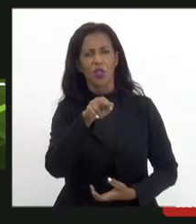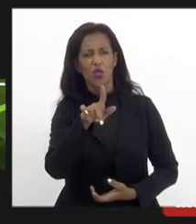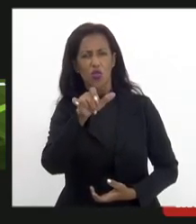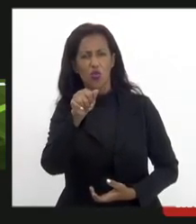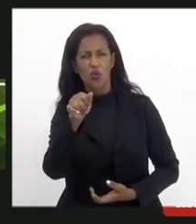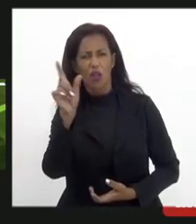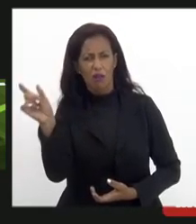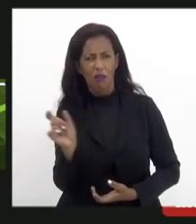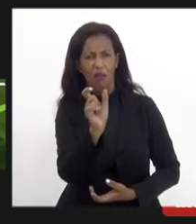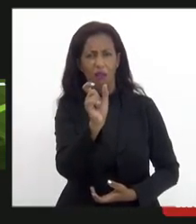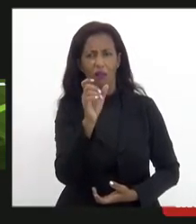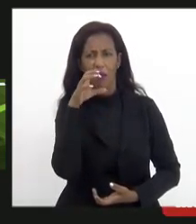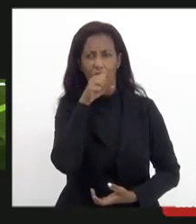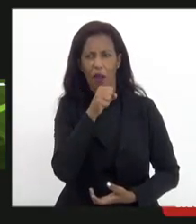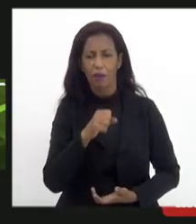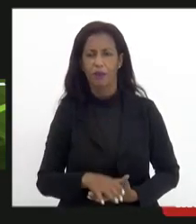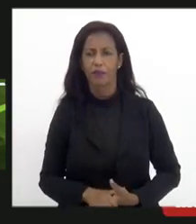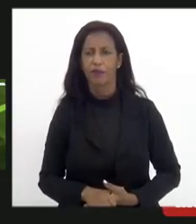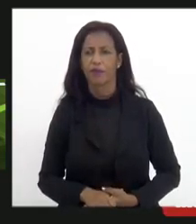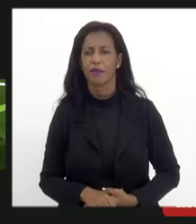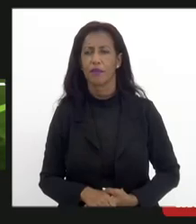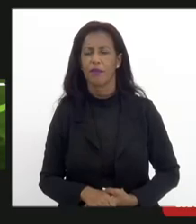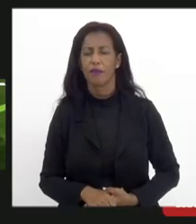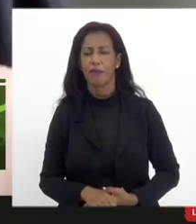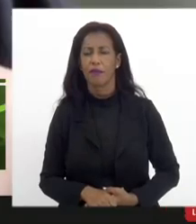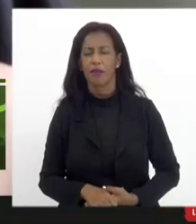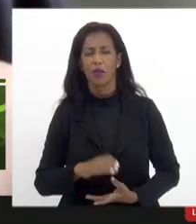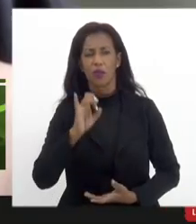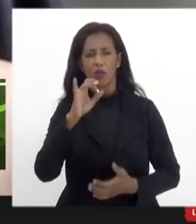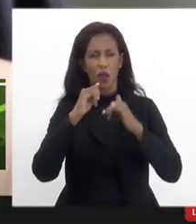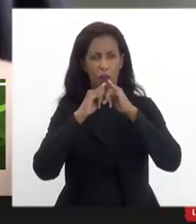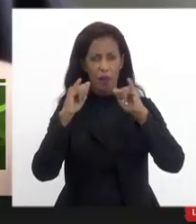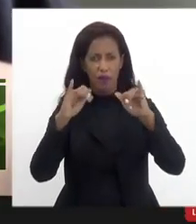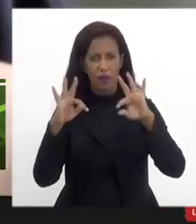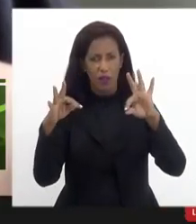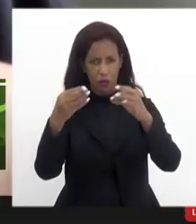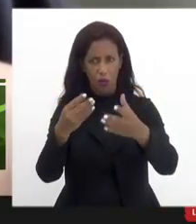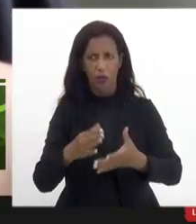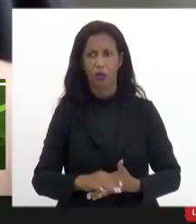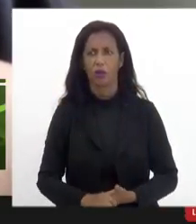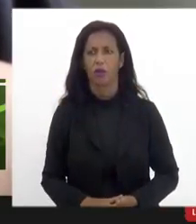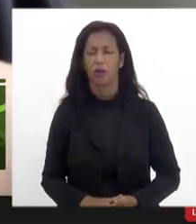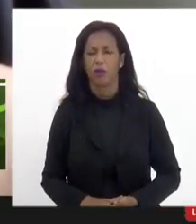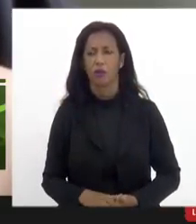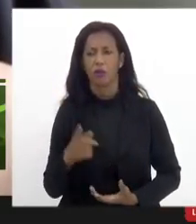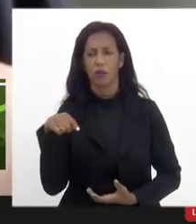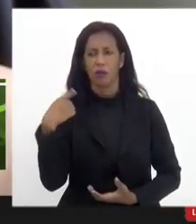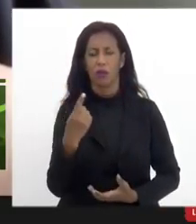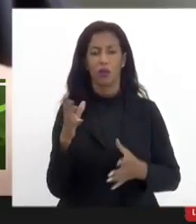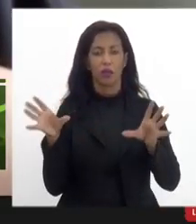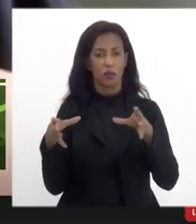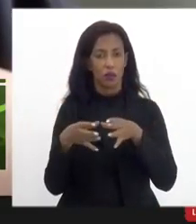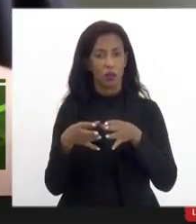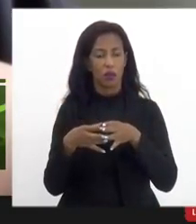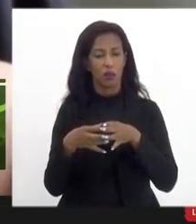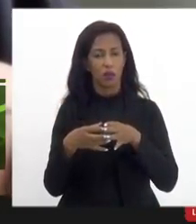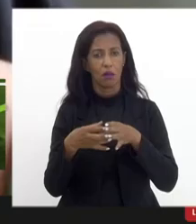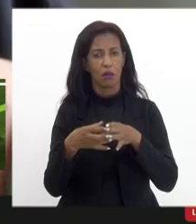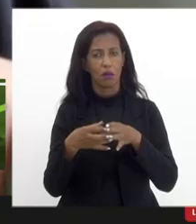parte, rapidinho? Pois não. É só para avisar a todos e todas que nós da comissão estaremos